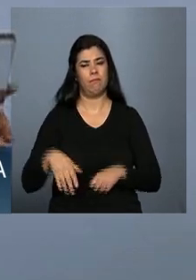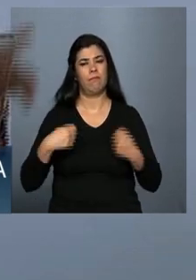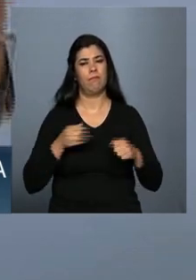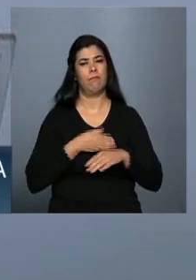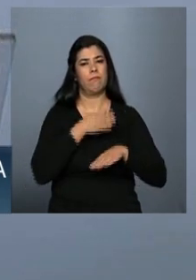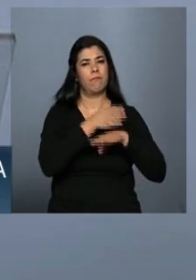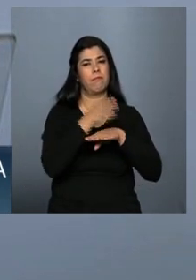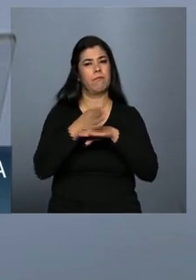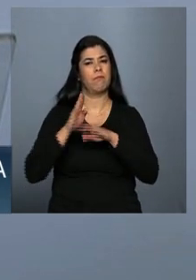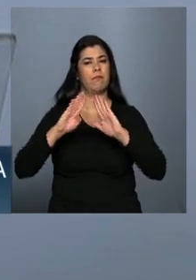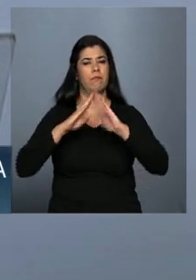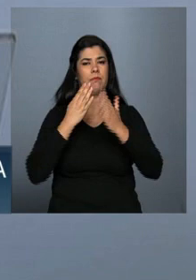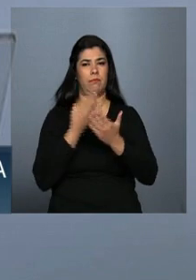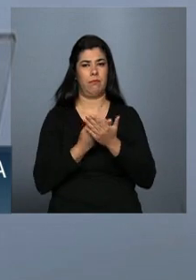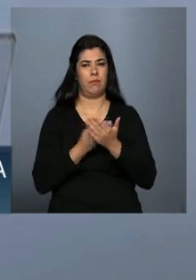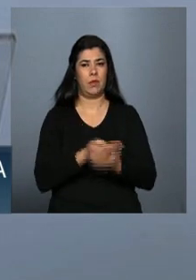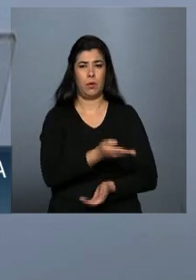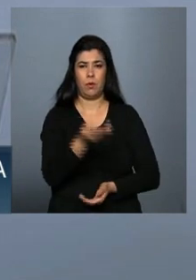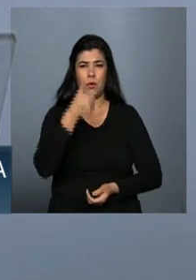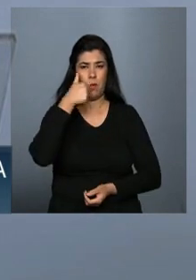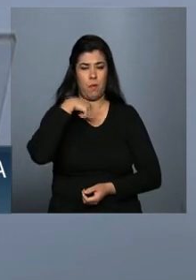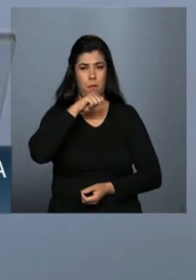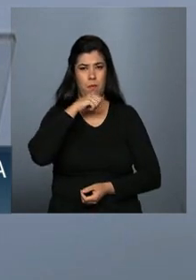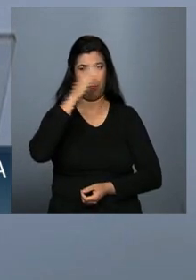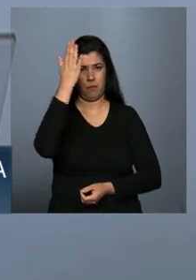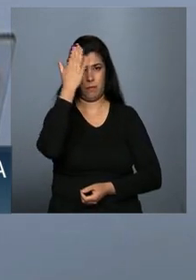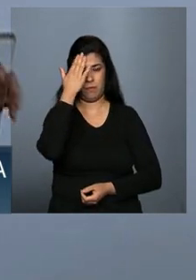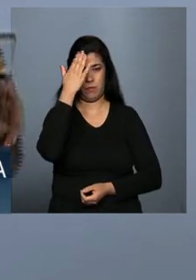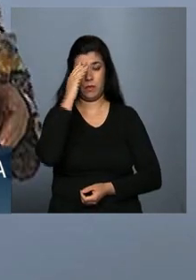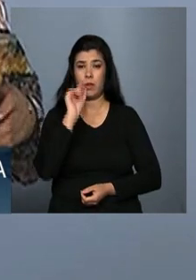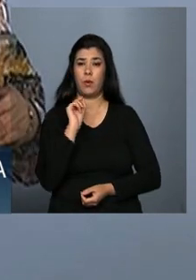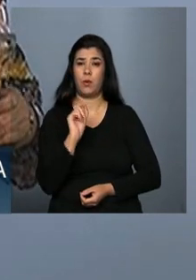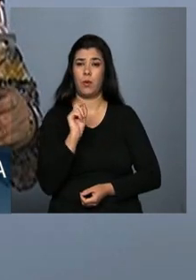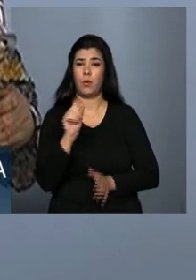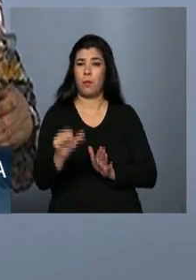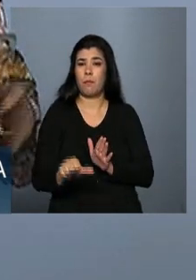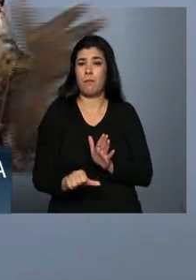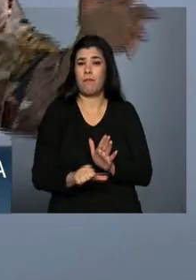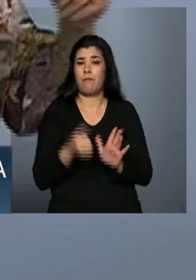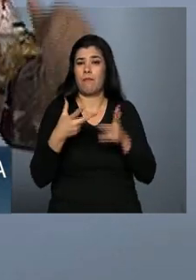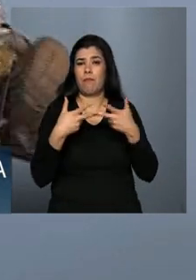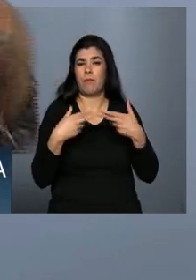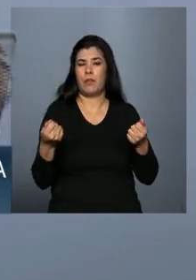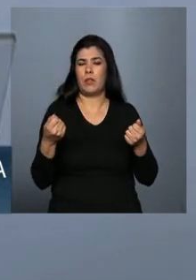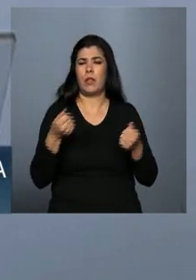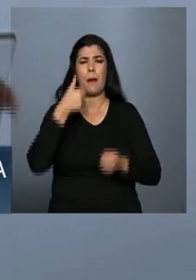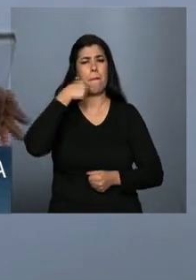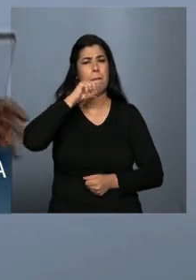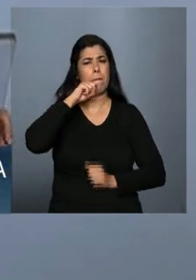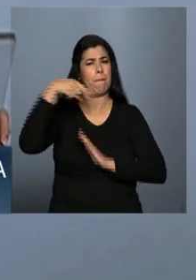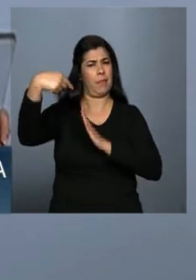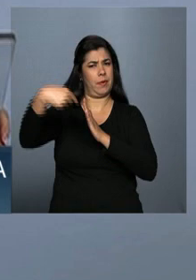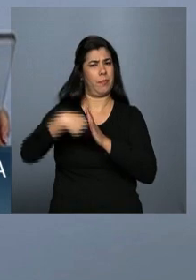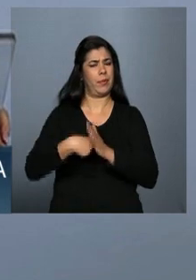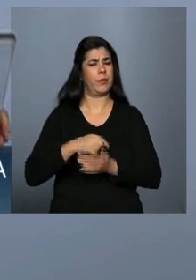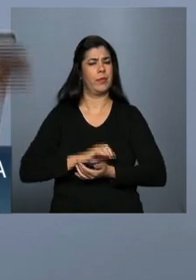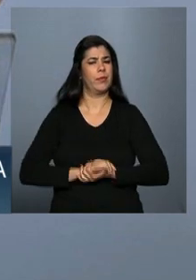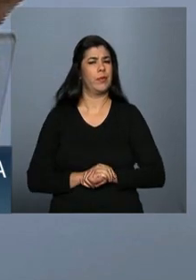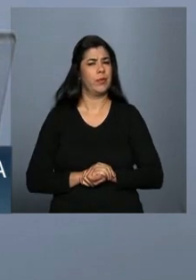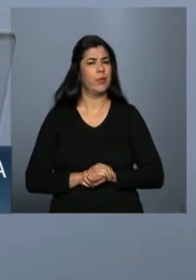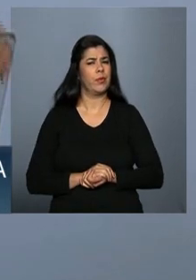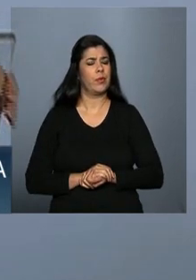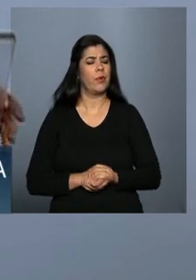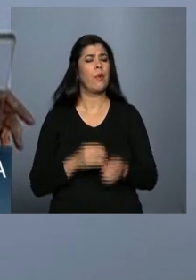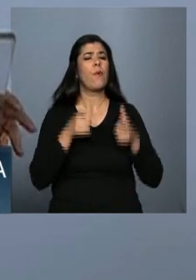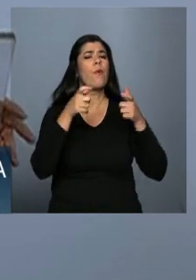escola. E as mães sabem, porque a primeira coisa que a mãe perguntou para mim foi